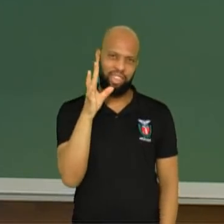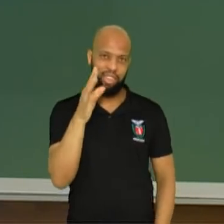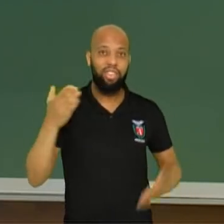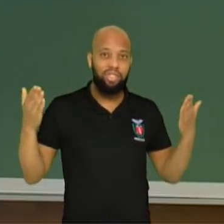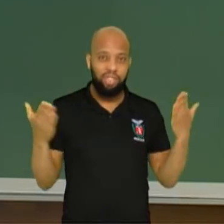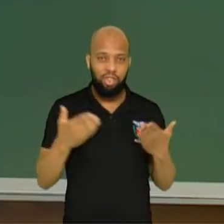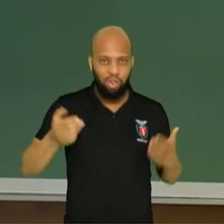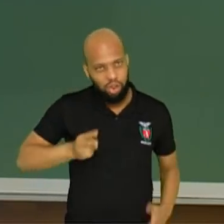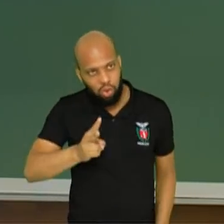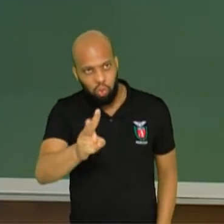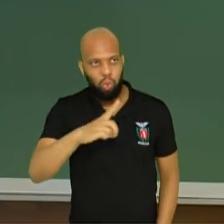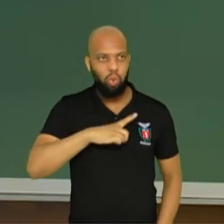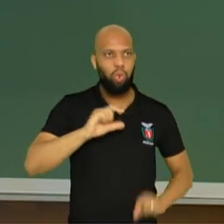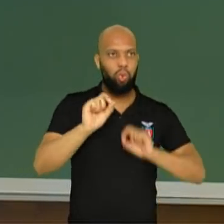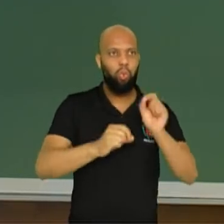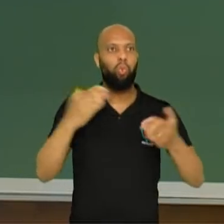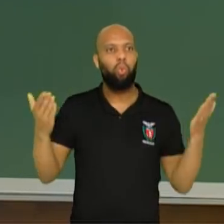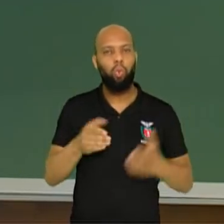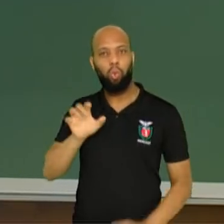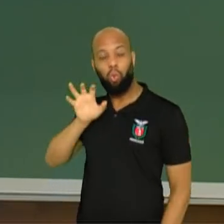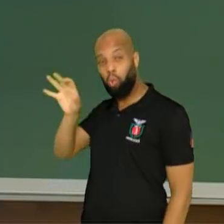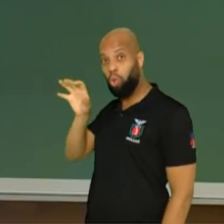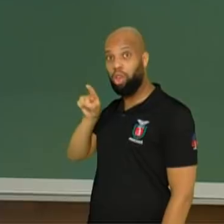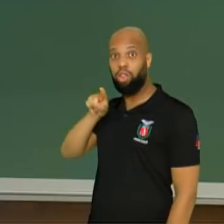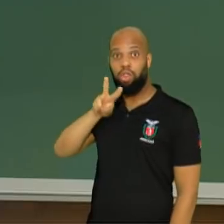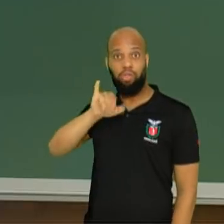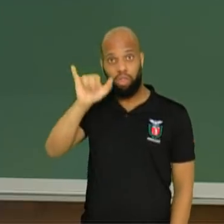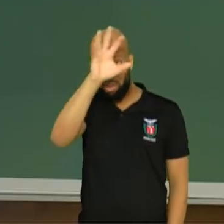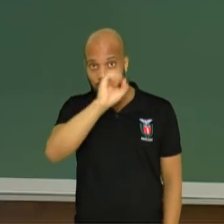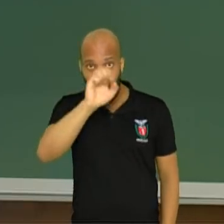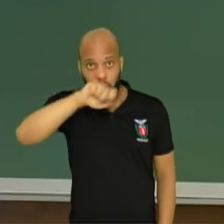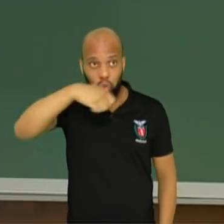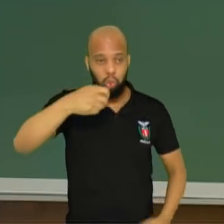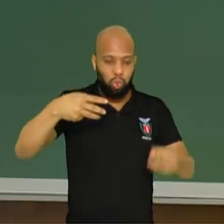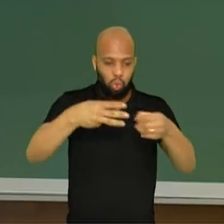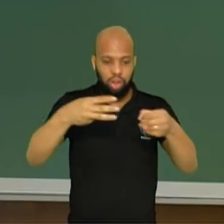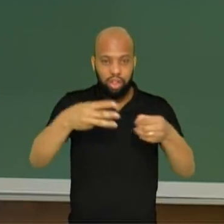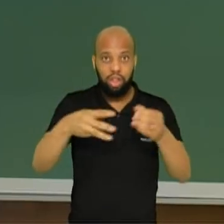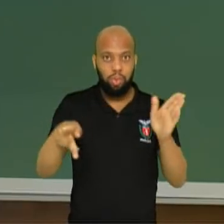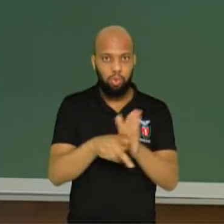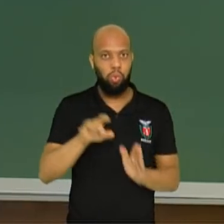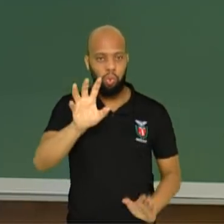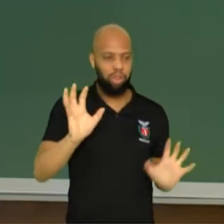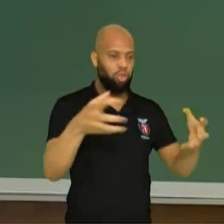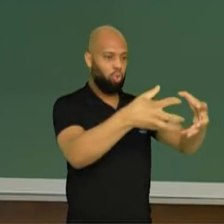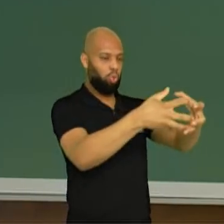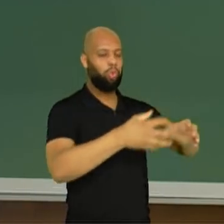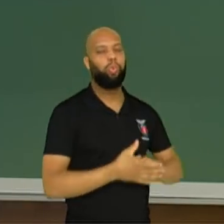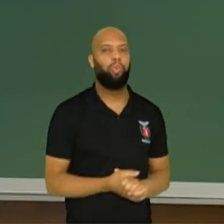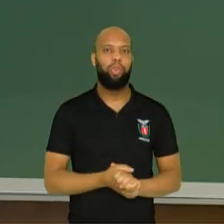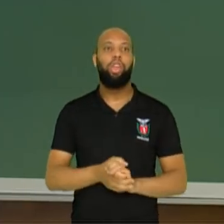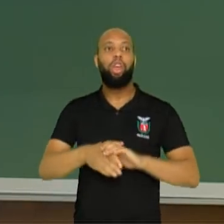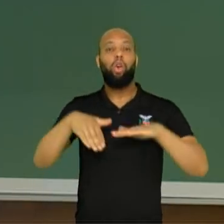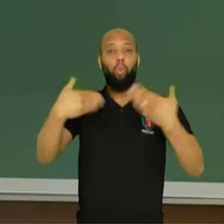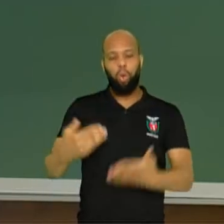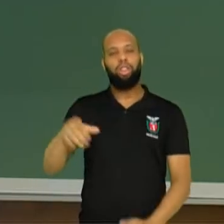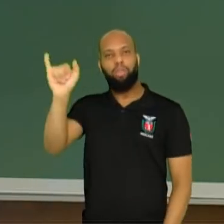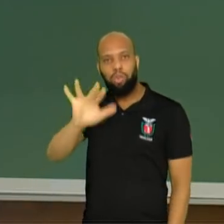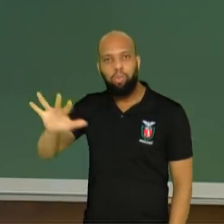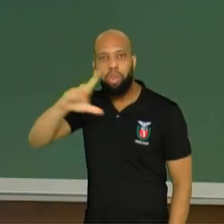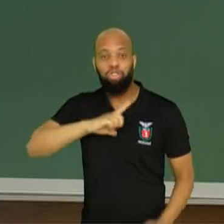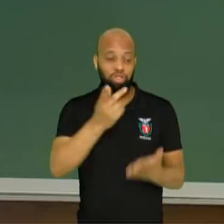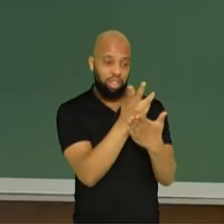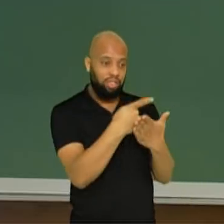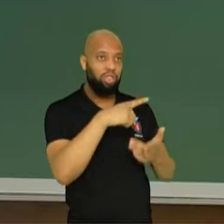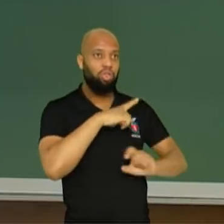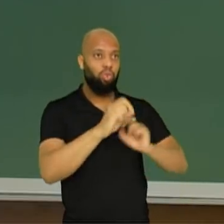agora vamos seguir com essa parte aqui que a gente vai aprender sobre as células dos poríferos. Lá na imagem que você fez o